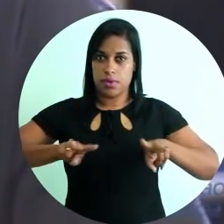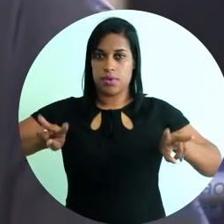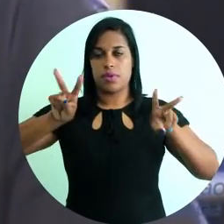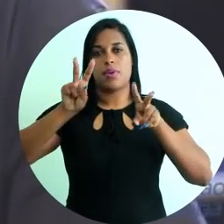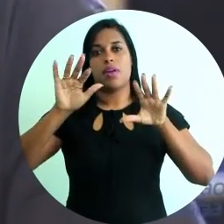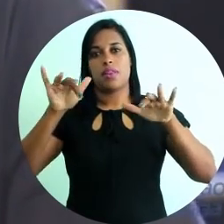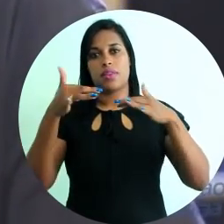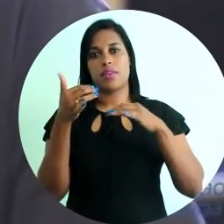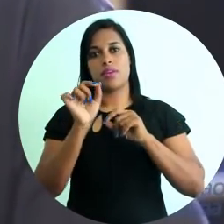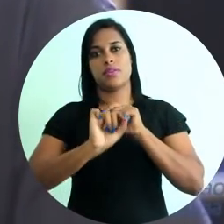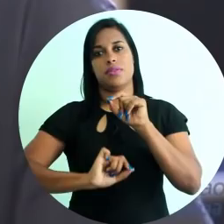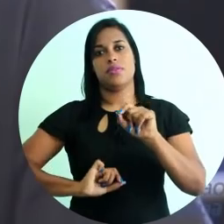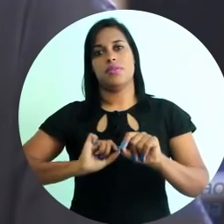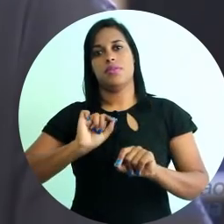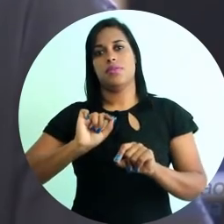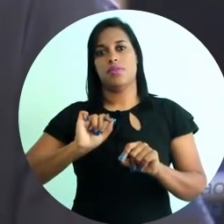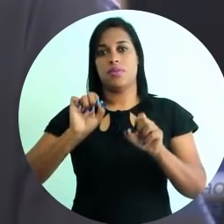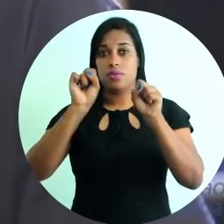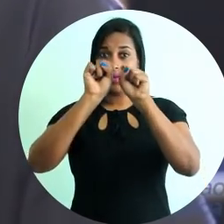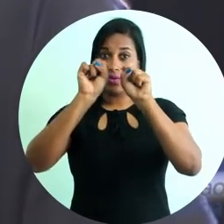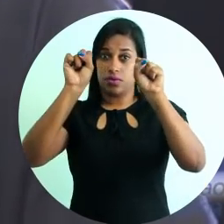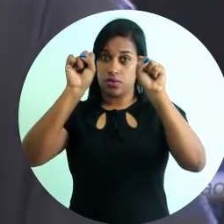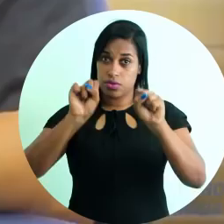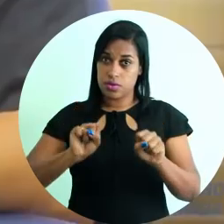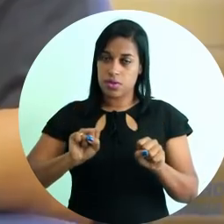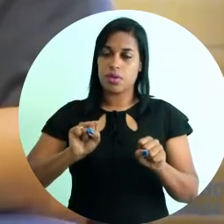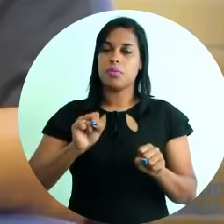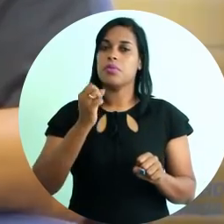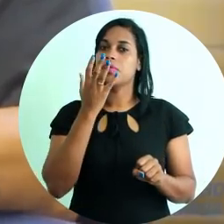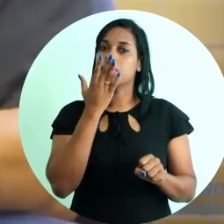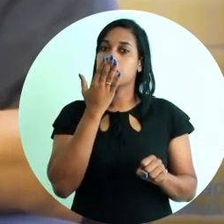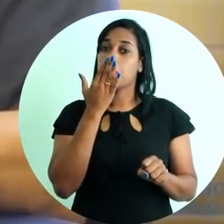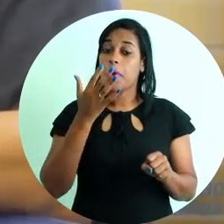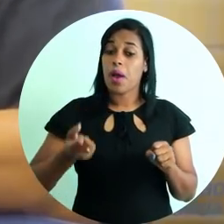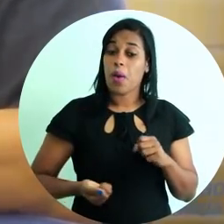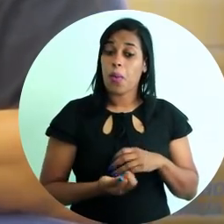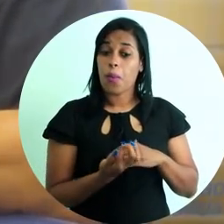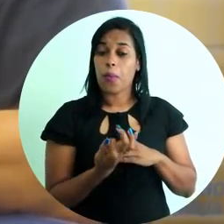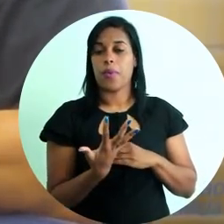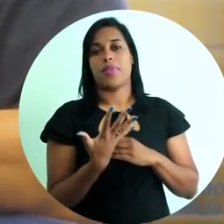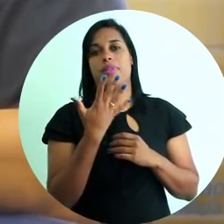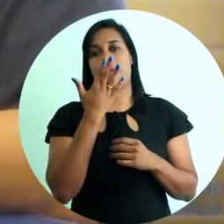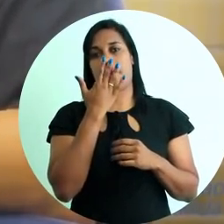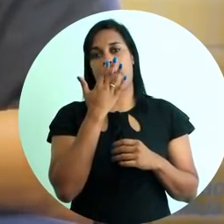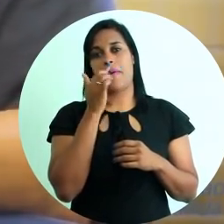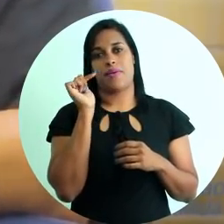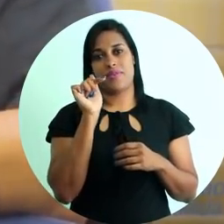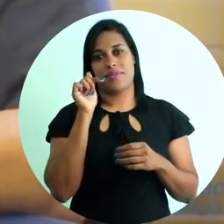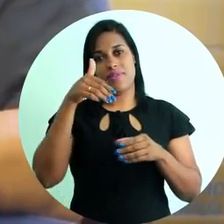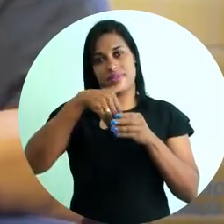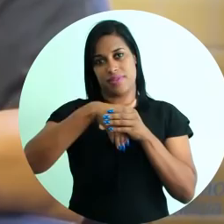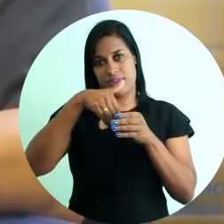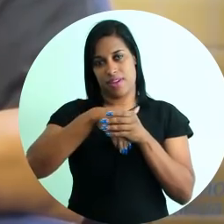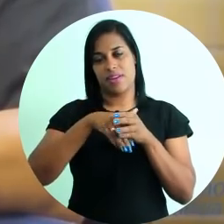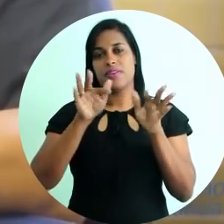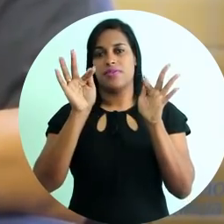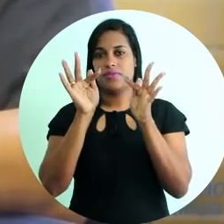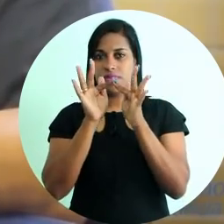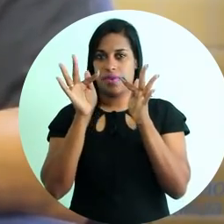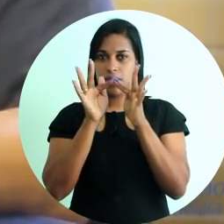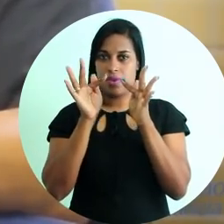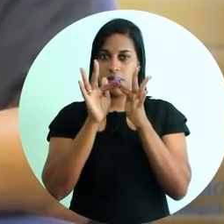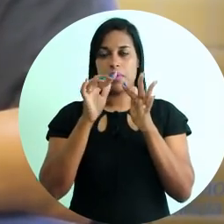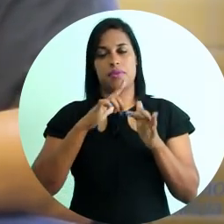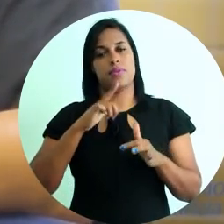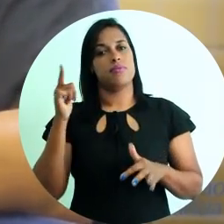menos ter um pouco de atenção em relação aos sistemas de cor e principalmente a quantidade de cores que esses arquivos ou que esses formatos de